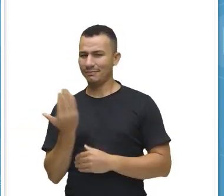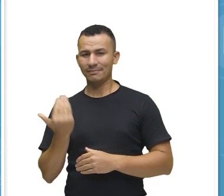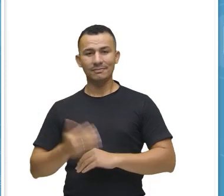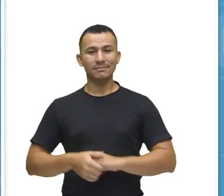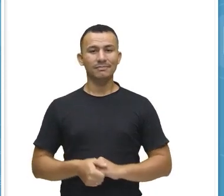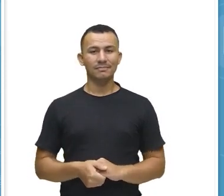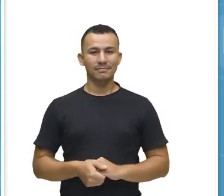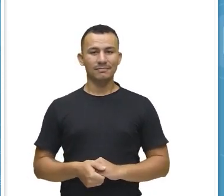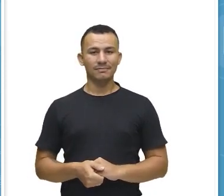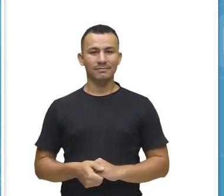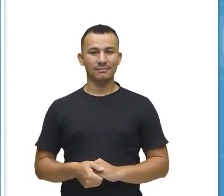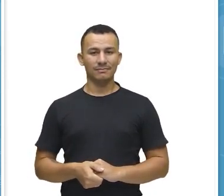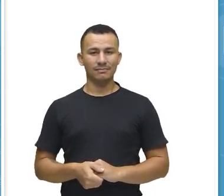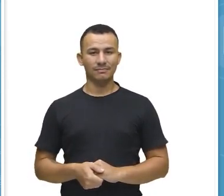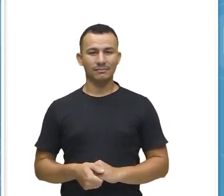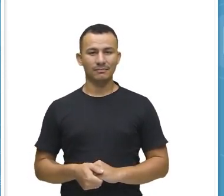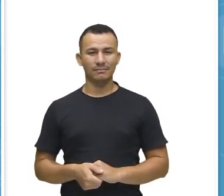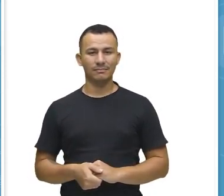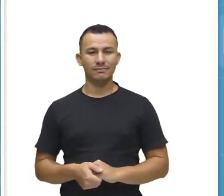prosseguindo.